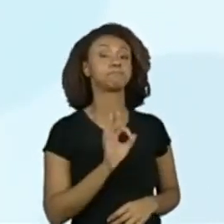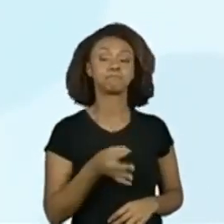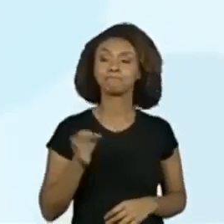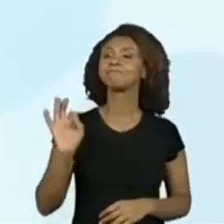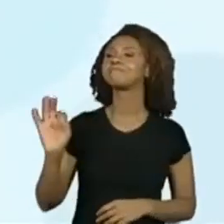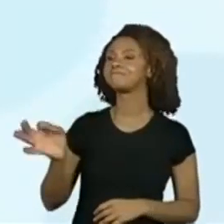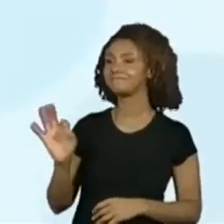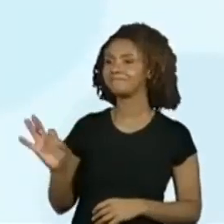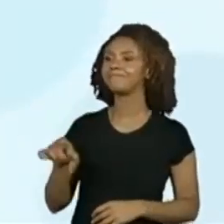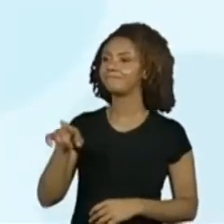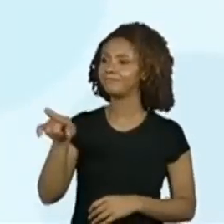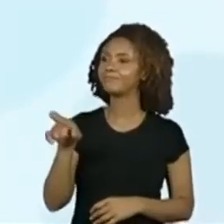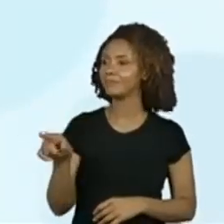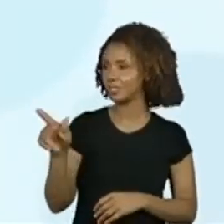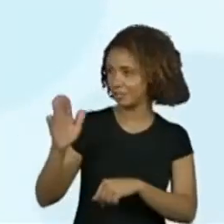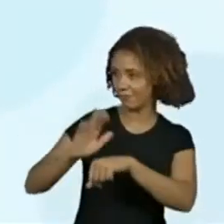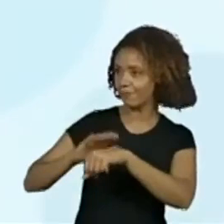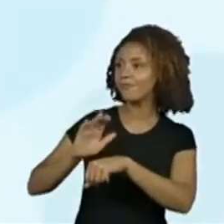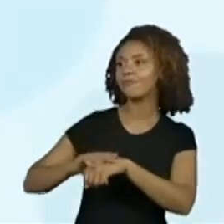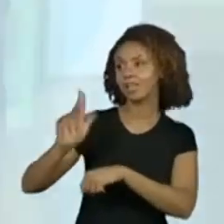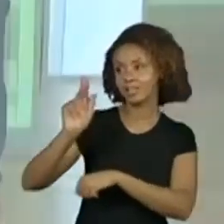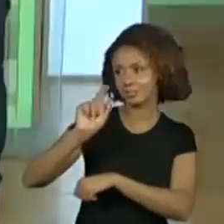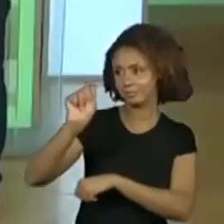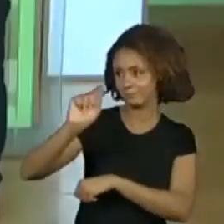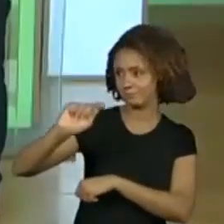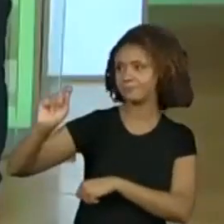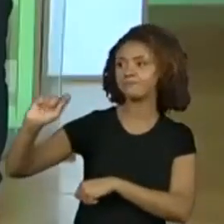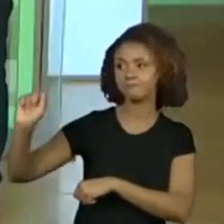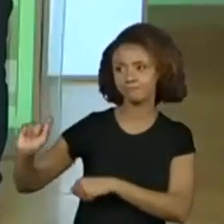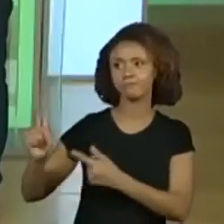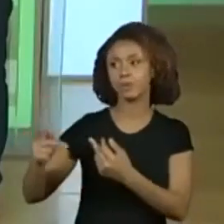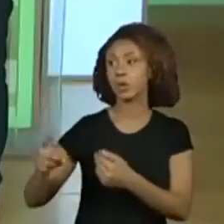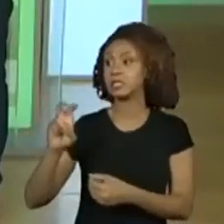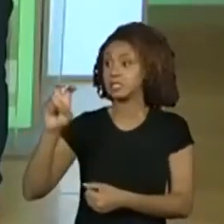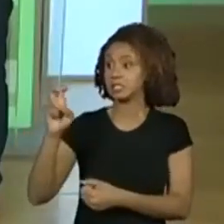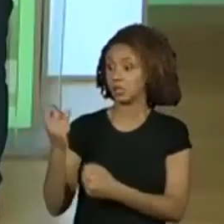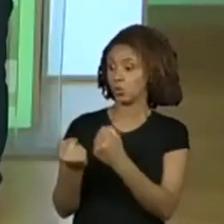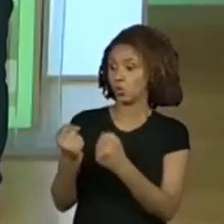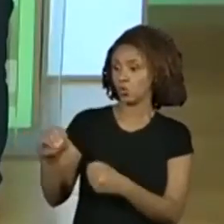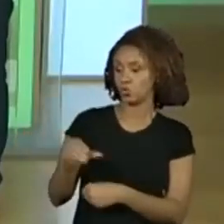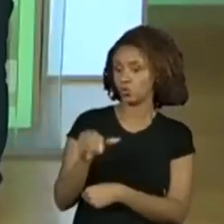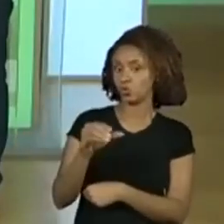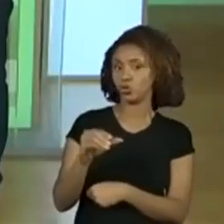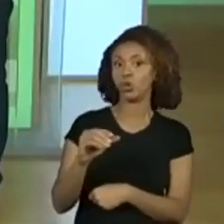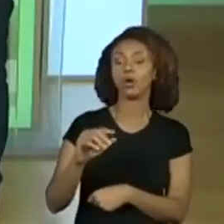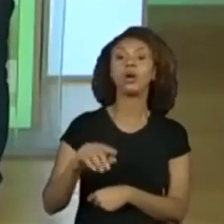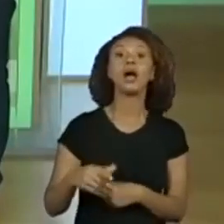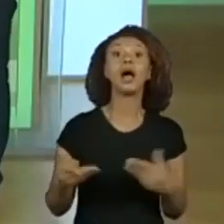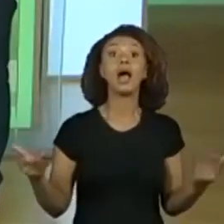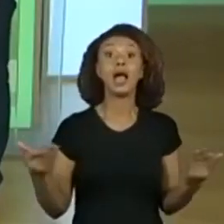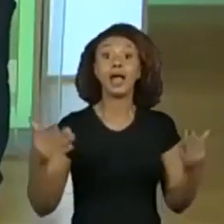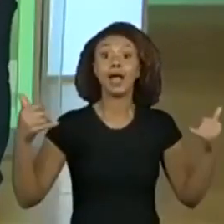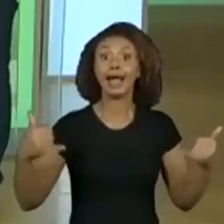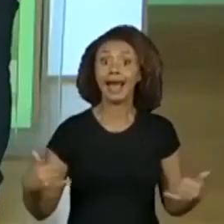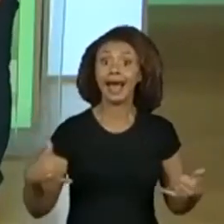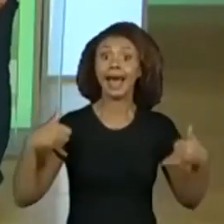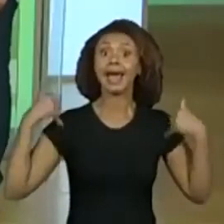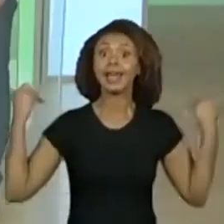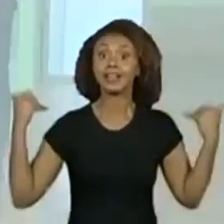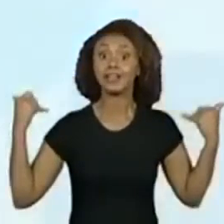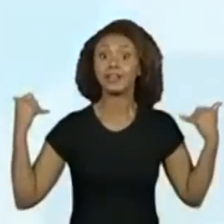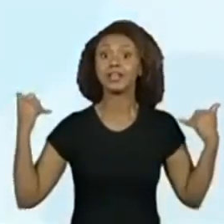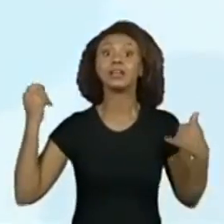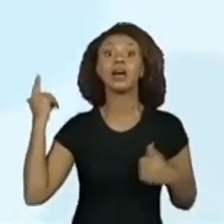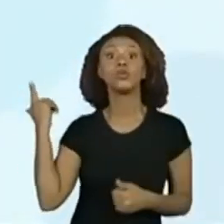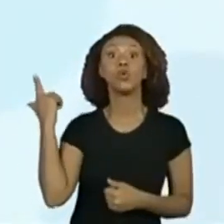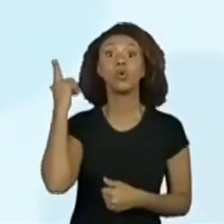Conforme você fez aí no quadro projen exato e ele ganhou vocês se lembram que a nossa habilidade